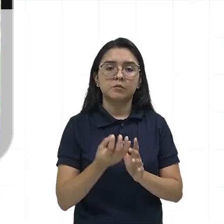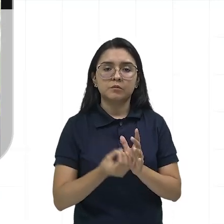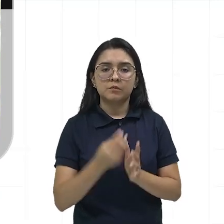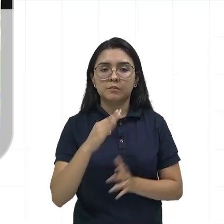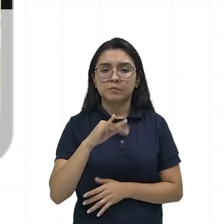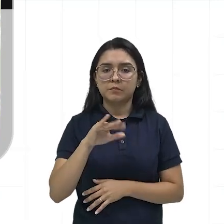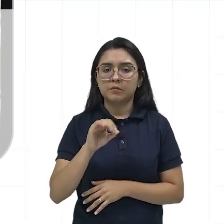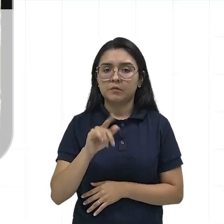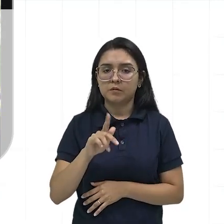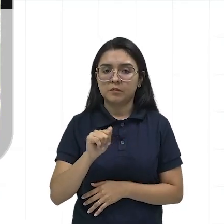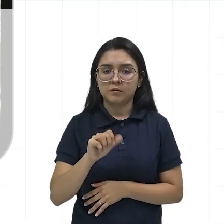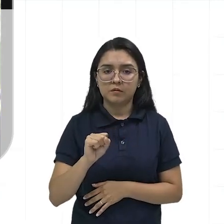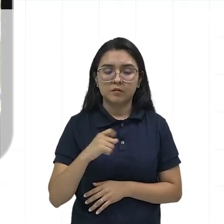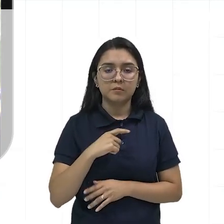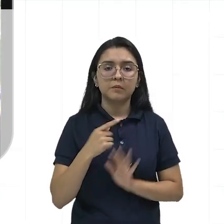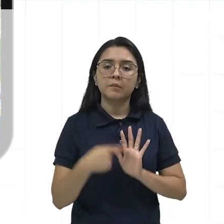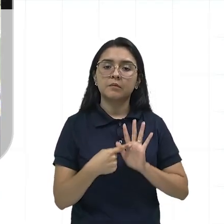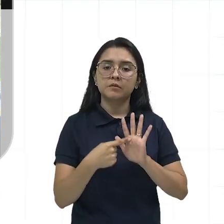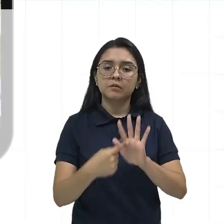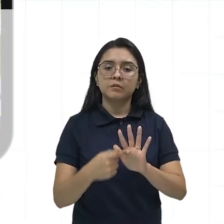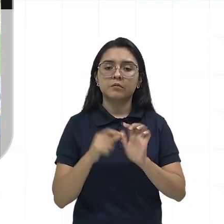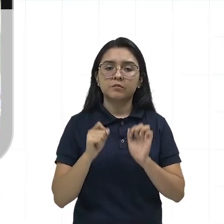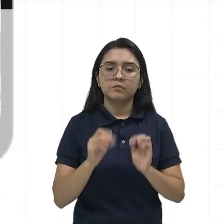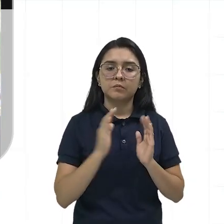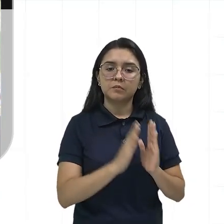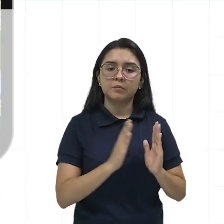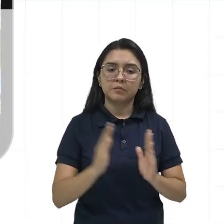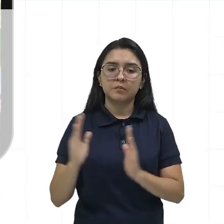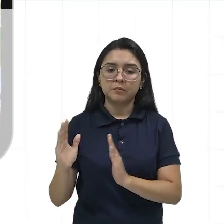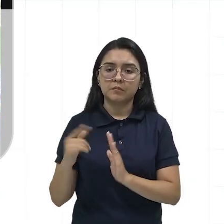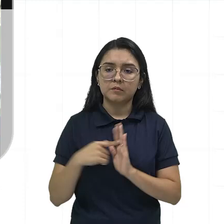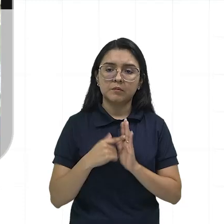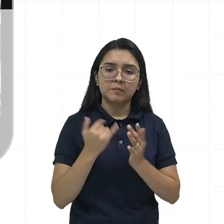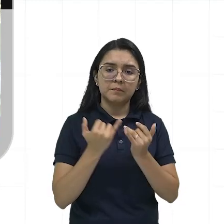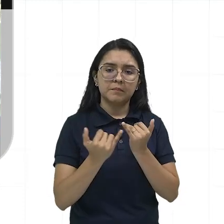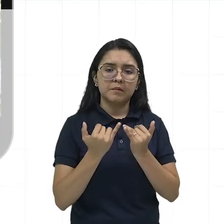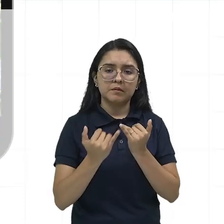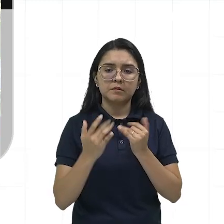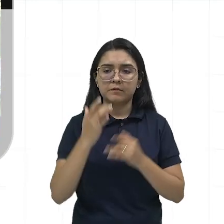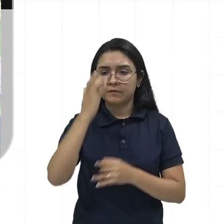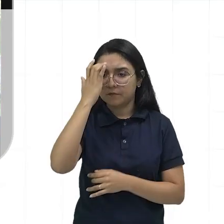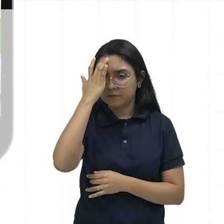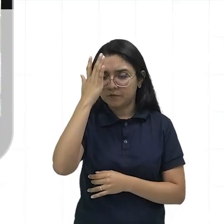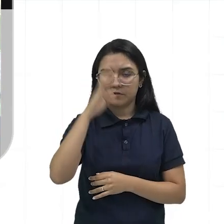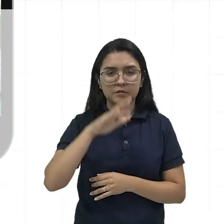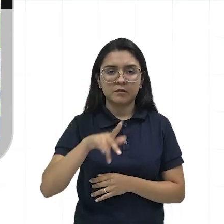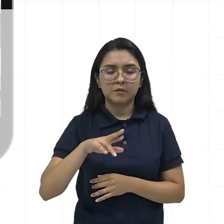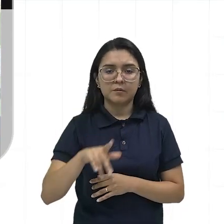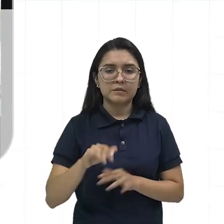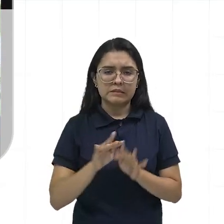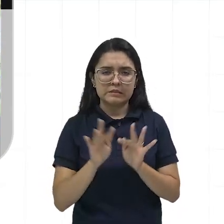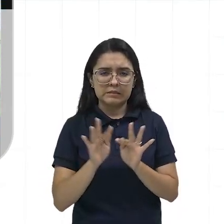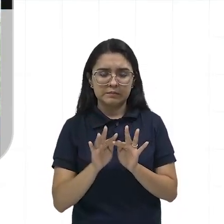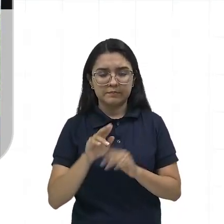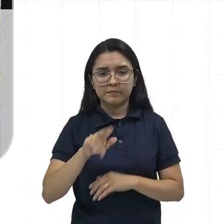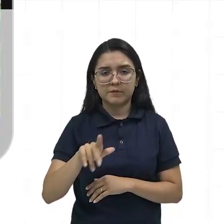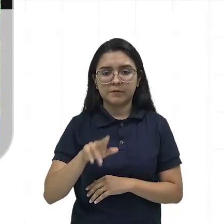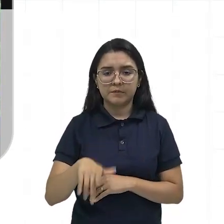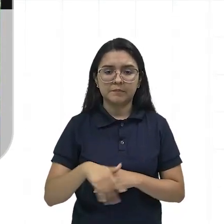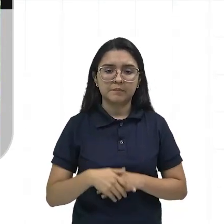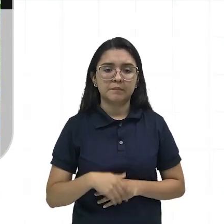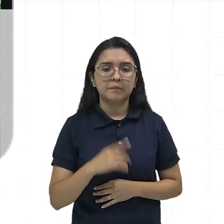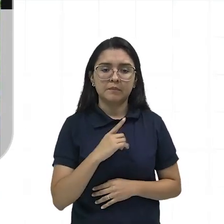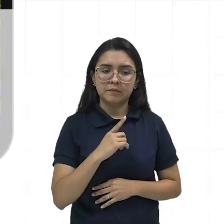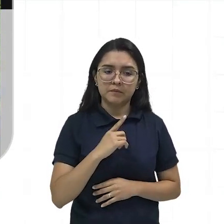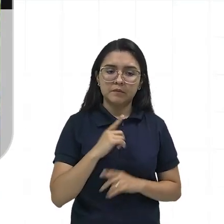para mostrar que o esquema que pareceu ali tão fácil, ele não é tão simples assim, né?